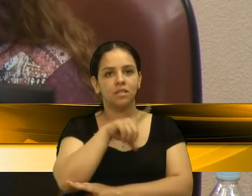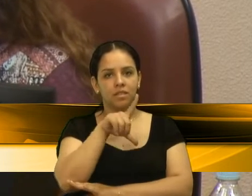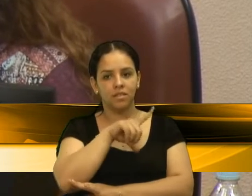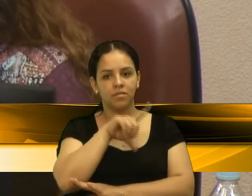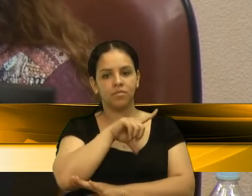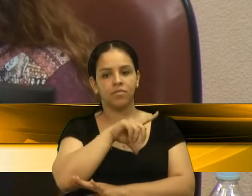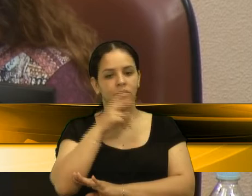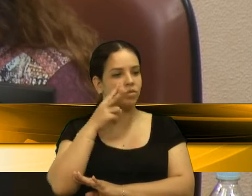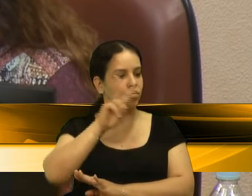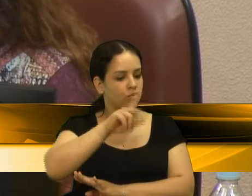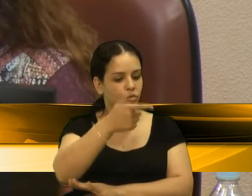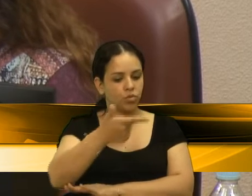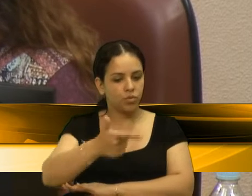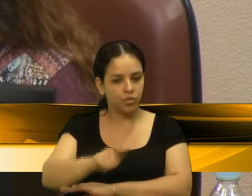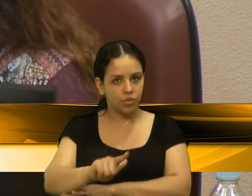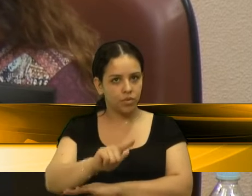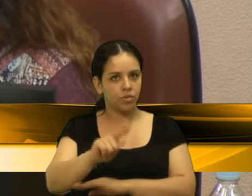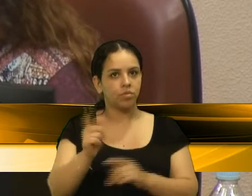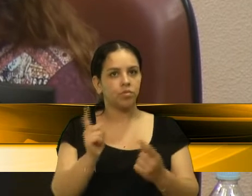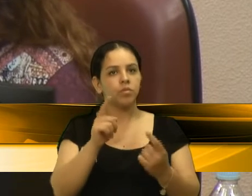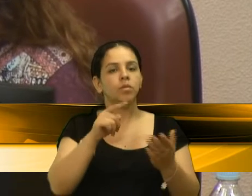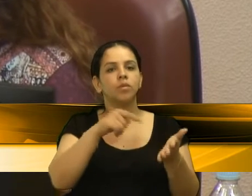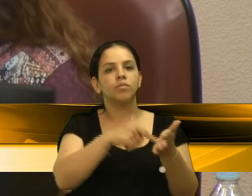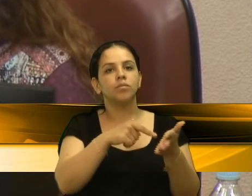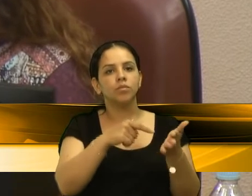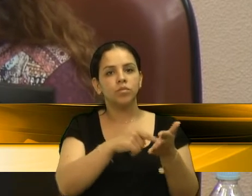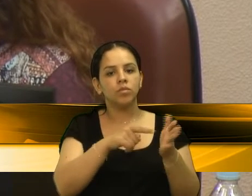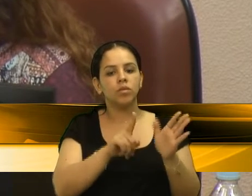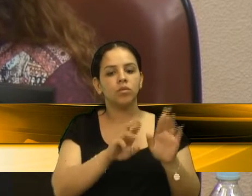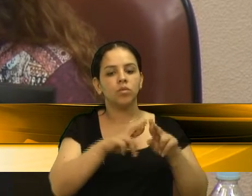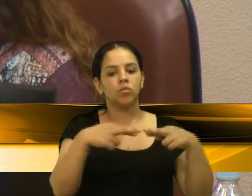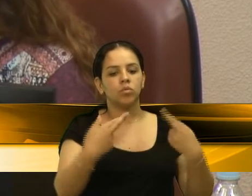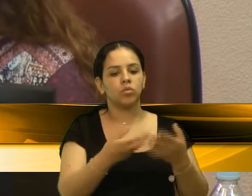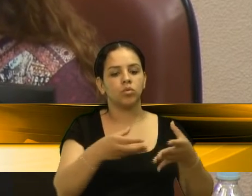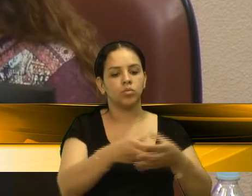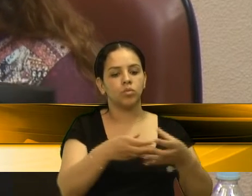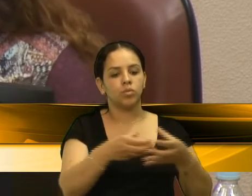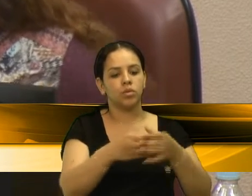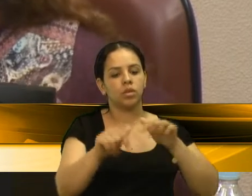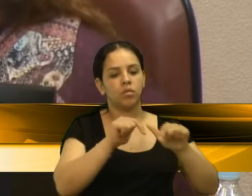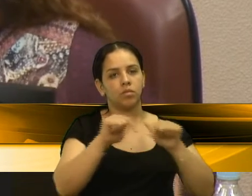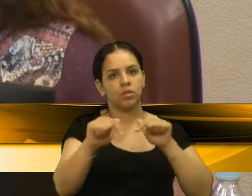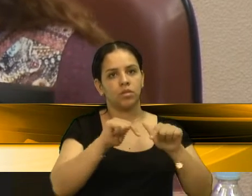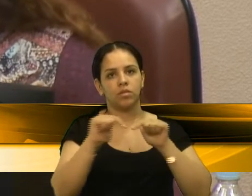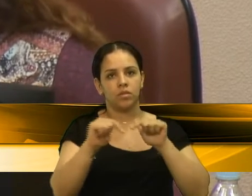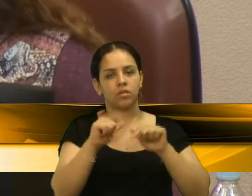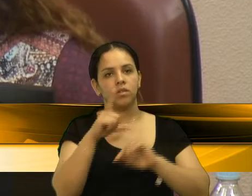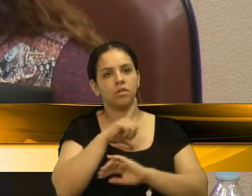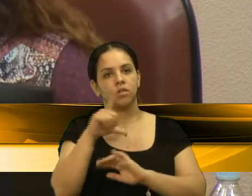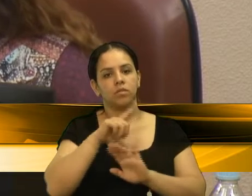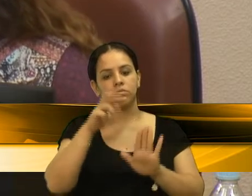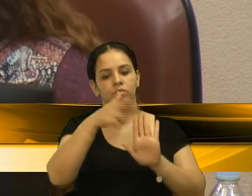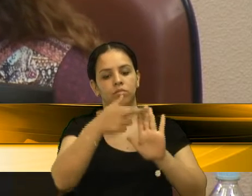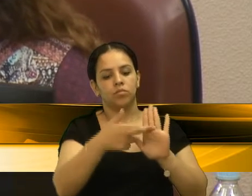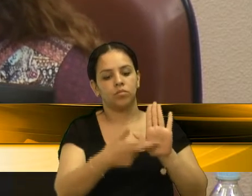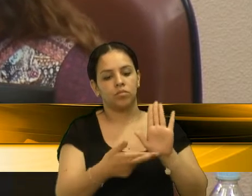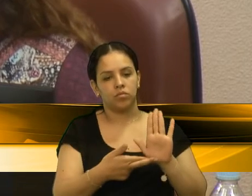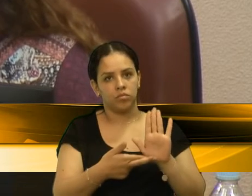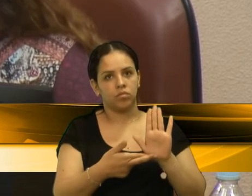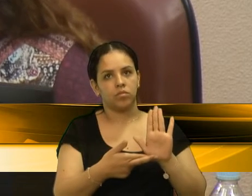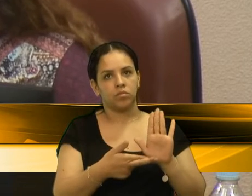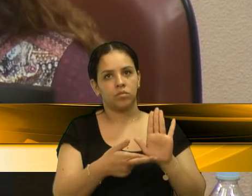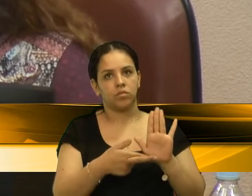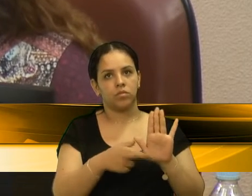minuta de decreto de acordo com os apontamentos efetuados na reunião do grupo de trabalho e conforme cronograma estabelecido